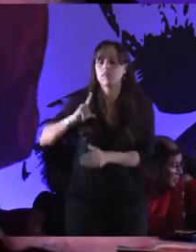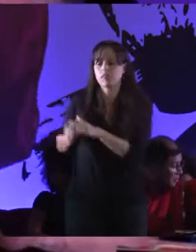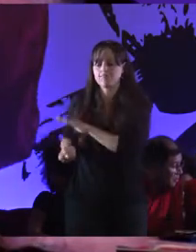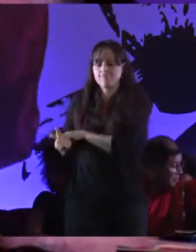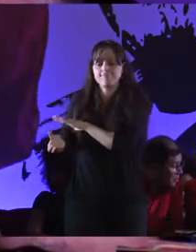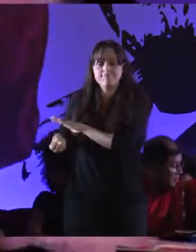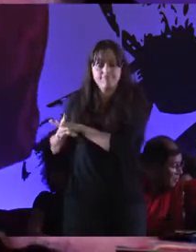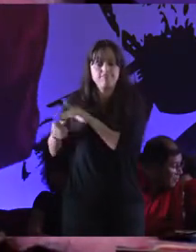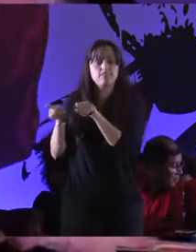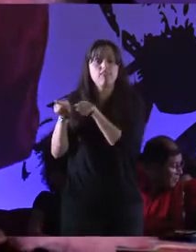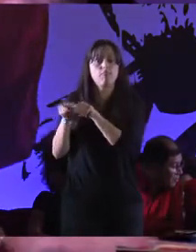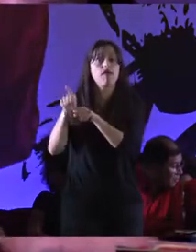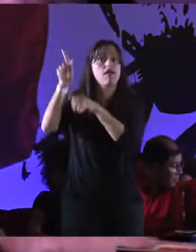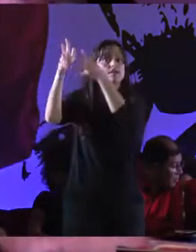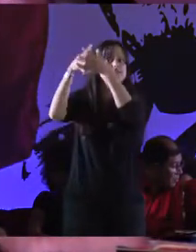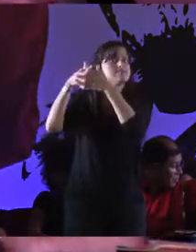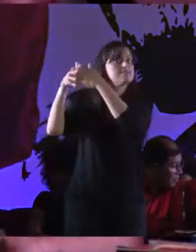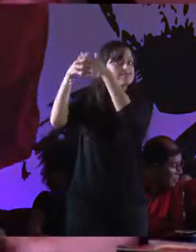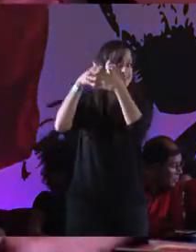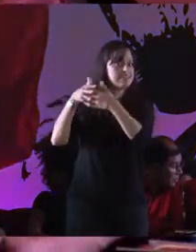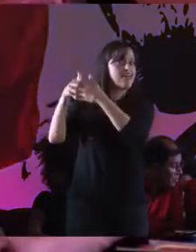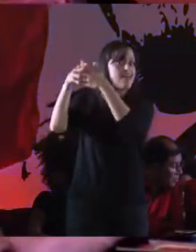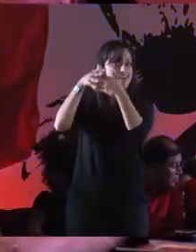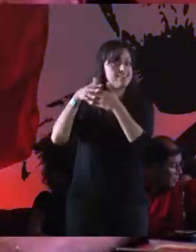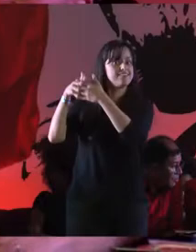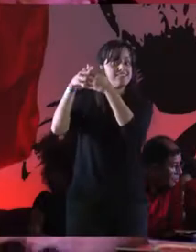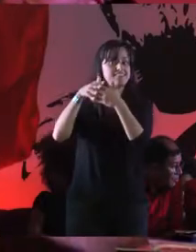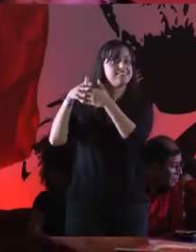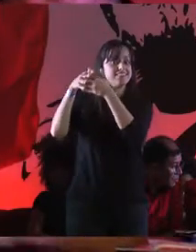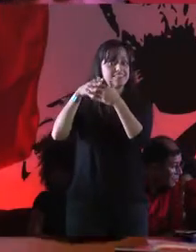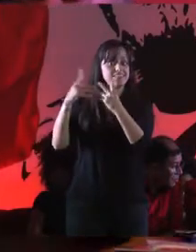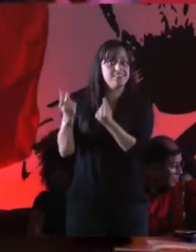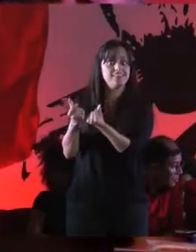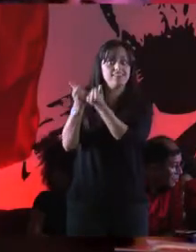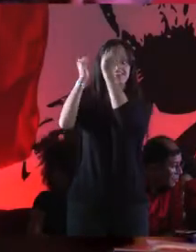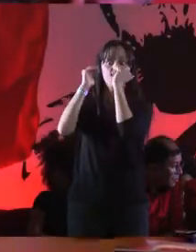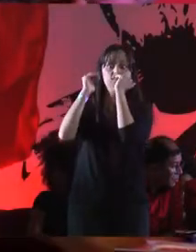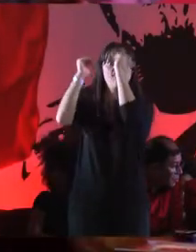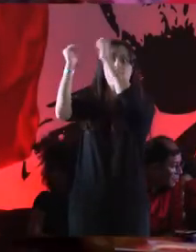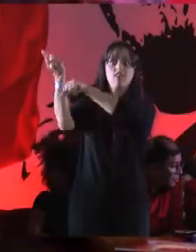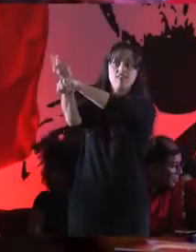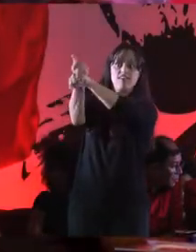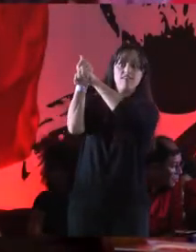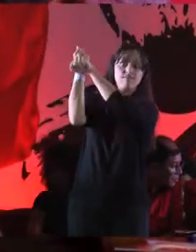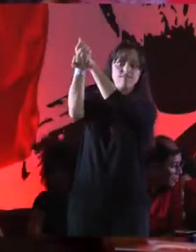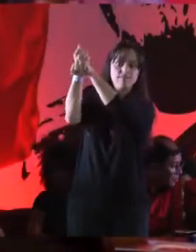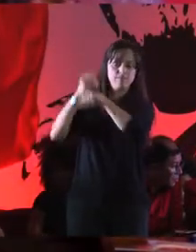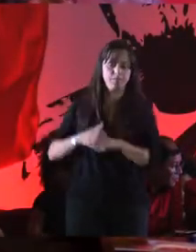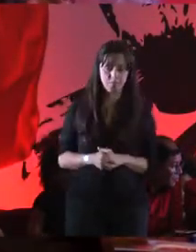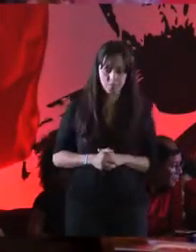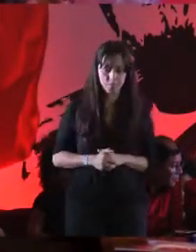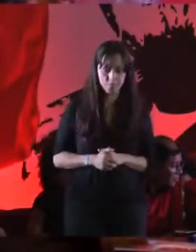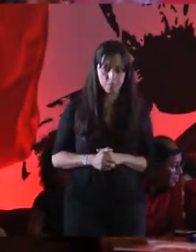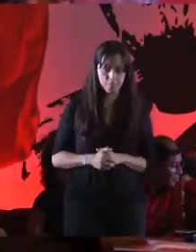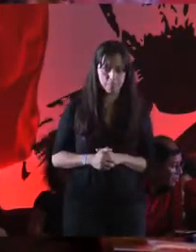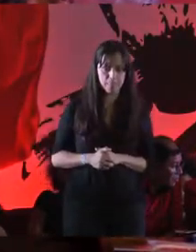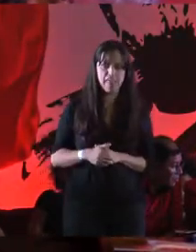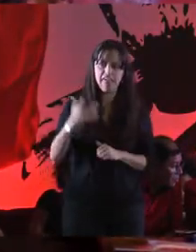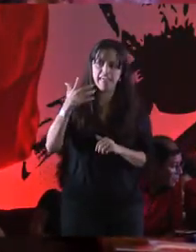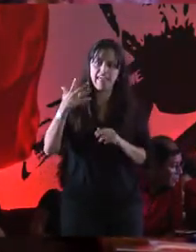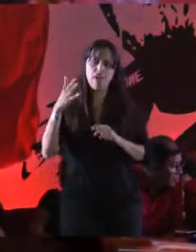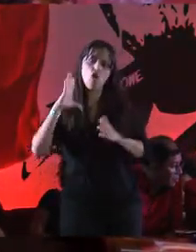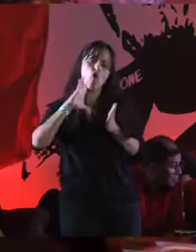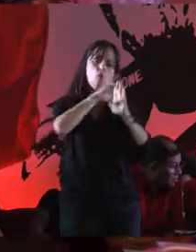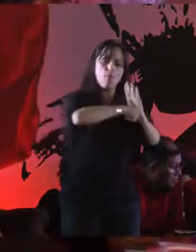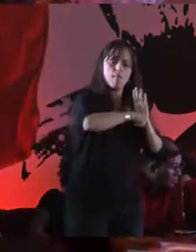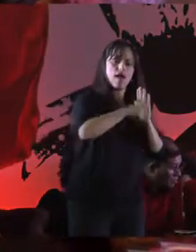pelos Estados Unidos, pelo imperialismo, que quer o nosso petróleo, que quer a nossa riqueza, que